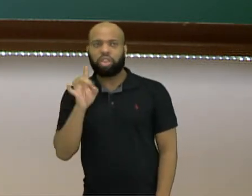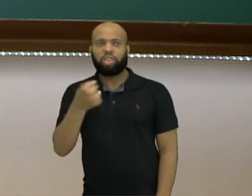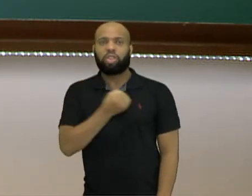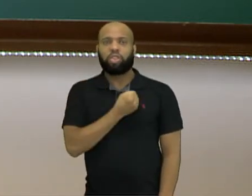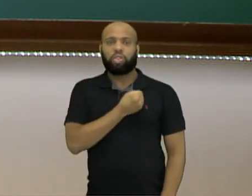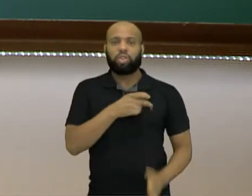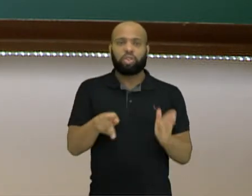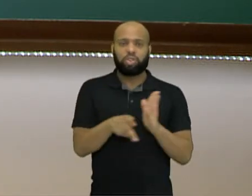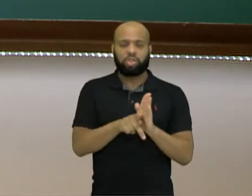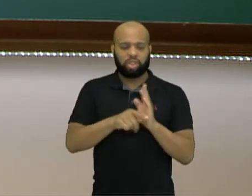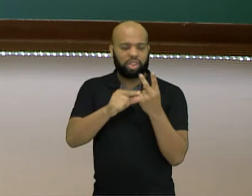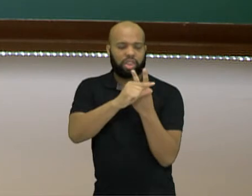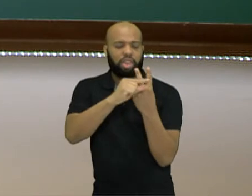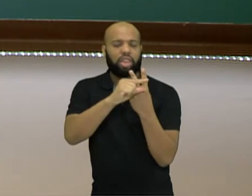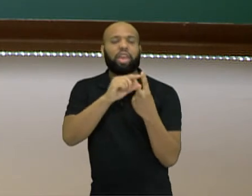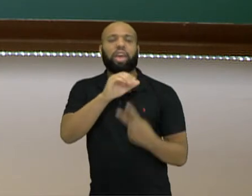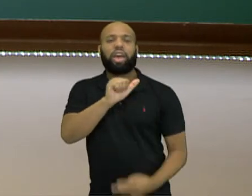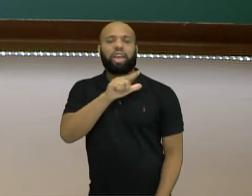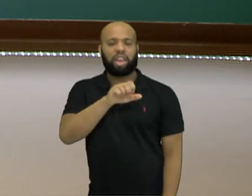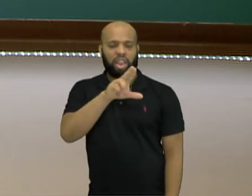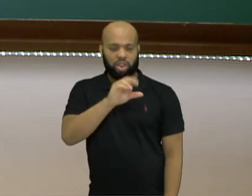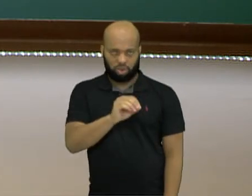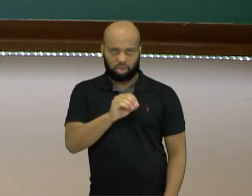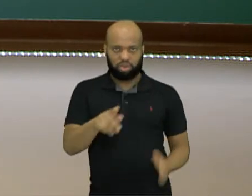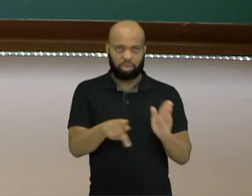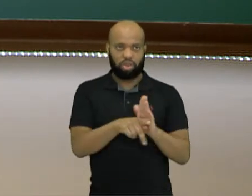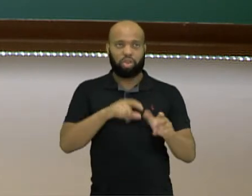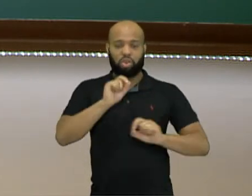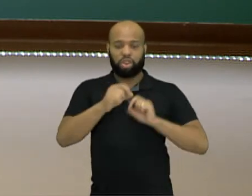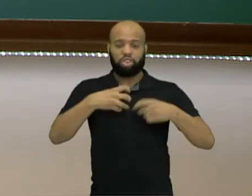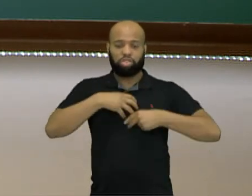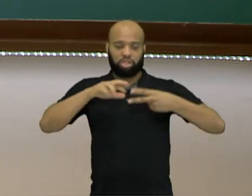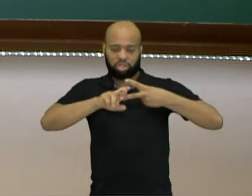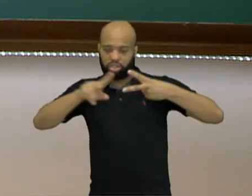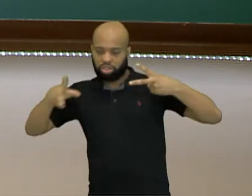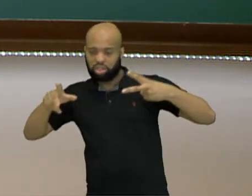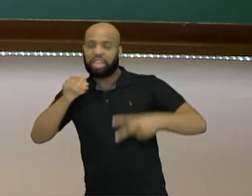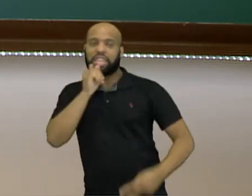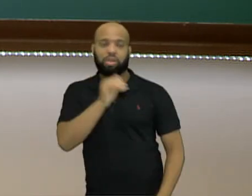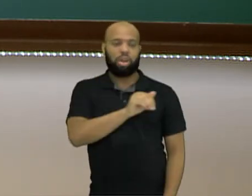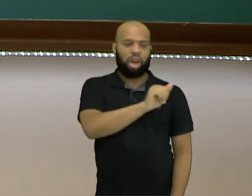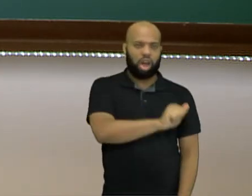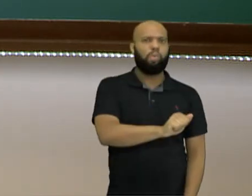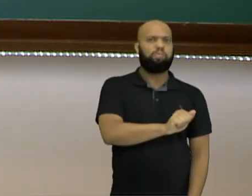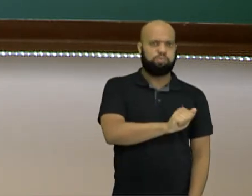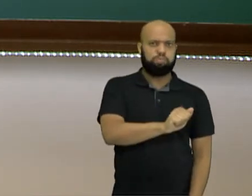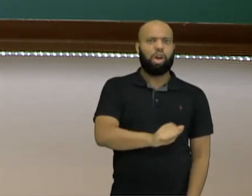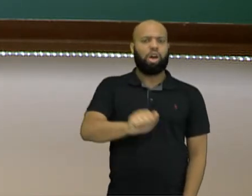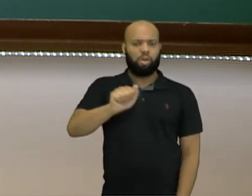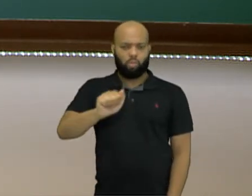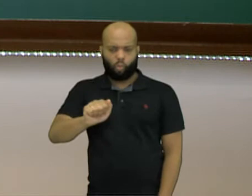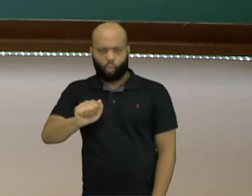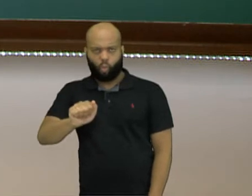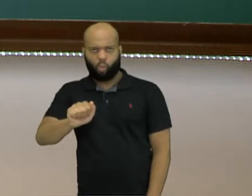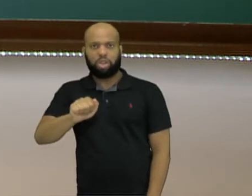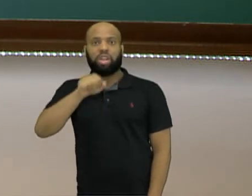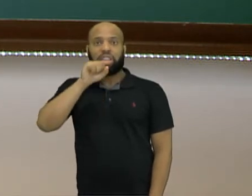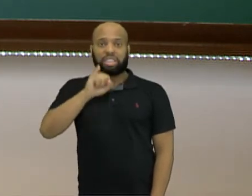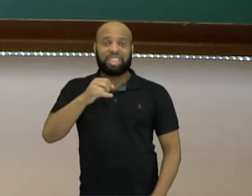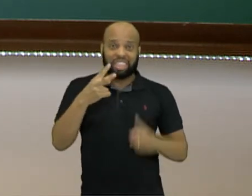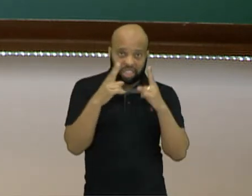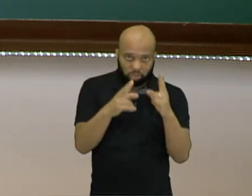de alelos que estão em heterozigose, por exemplo, azão, azinho. Se tiver em homozigose, bezão, bezão, eu não conto, não entra na minha